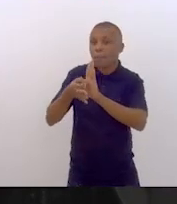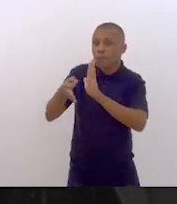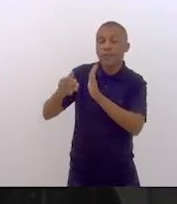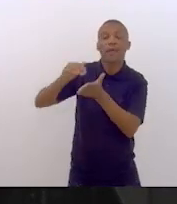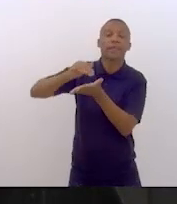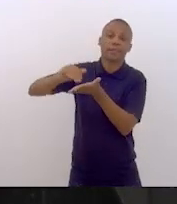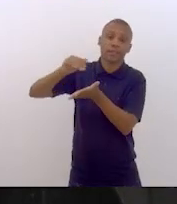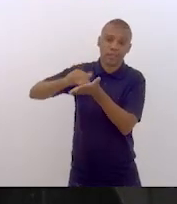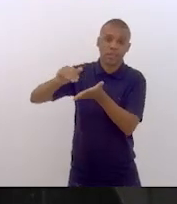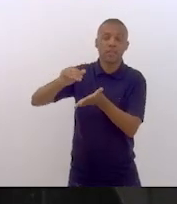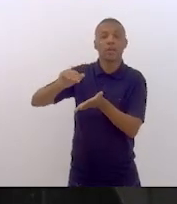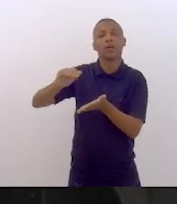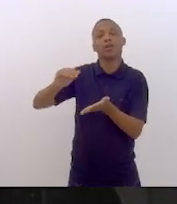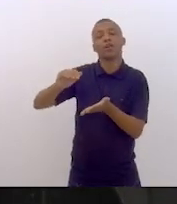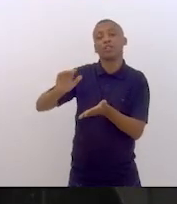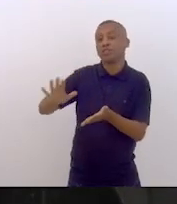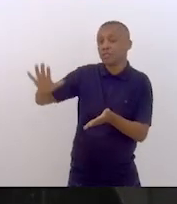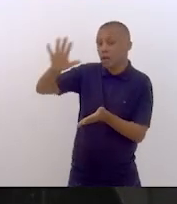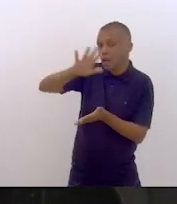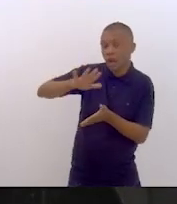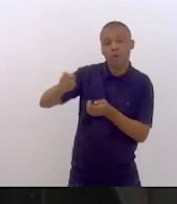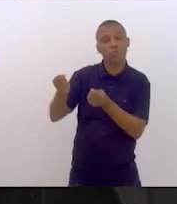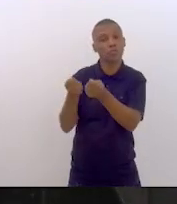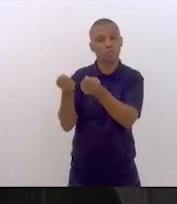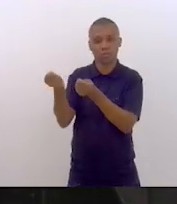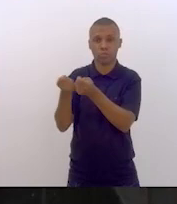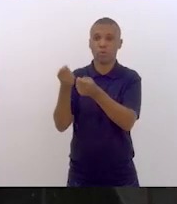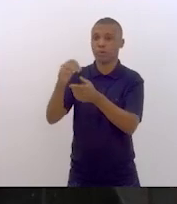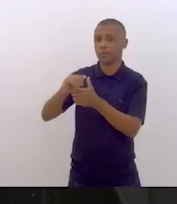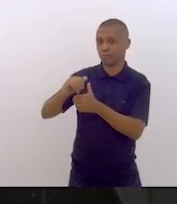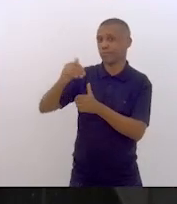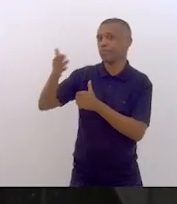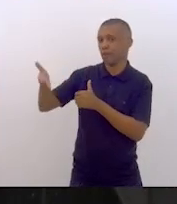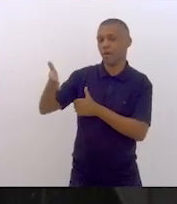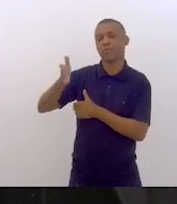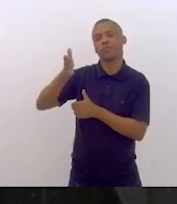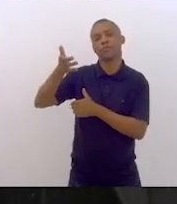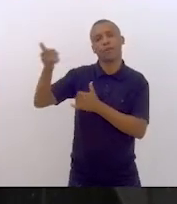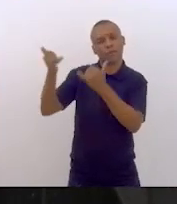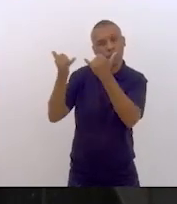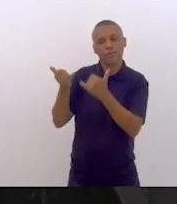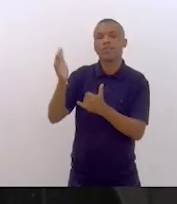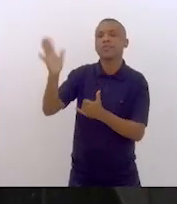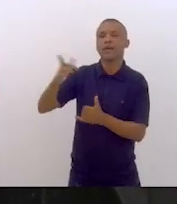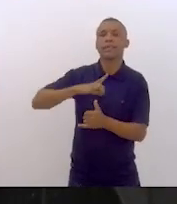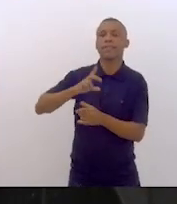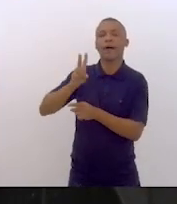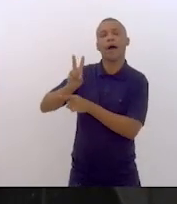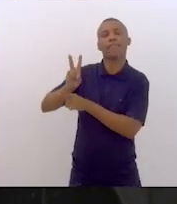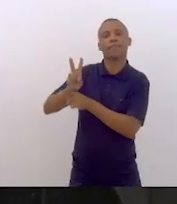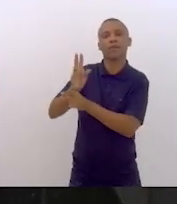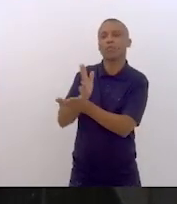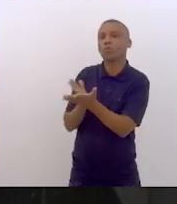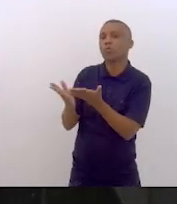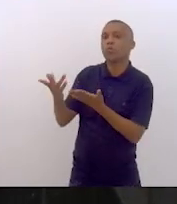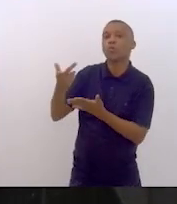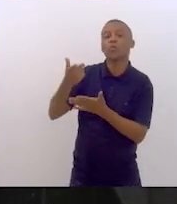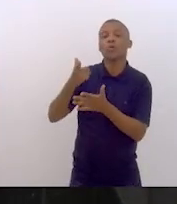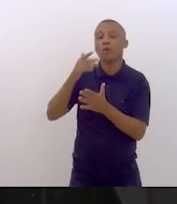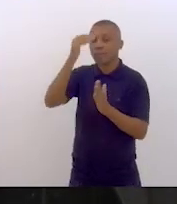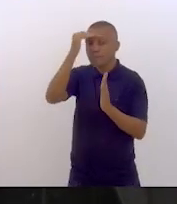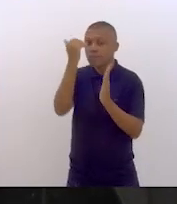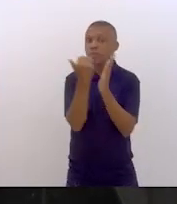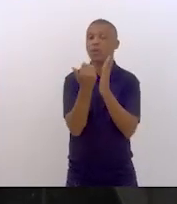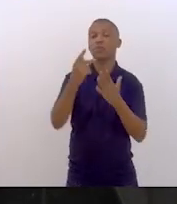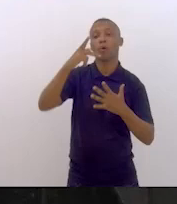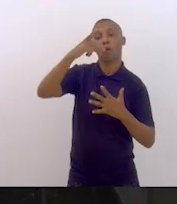de controle externo informando que já foram constituídas auditorias com os parâmetros Da